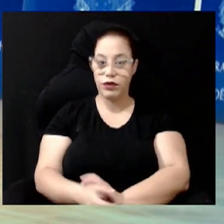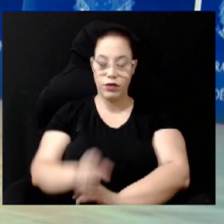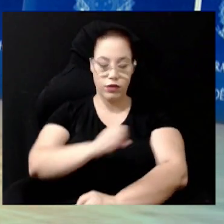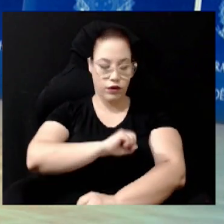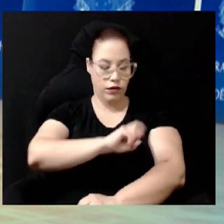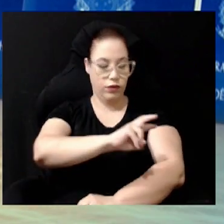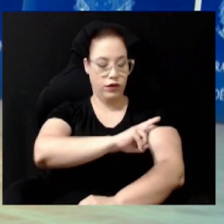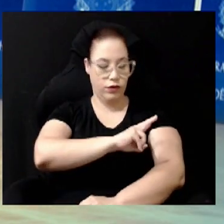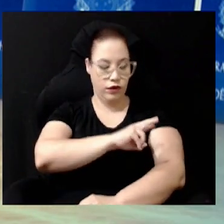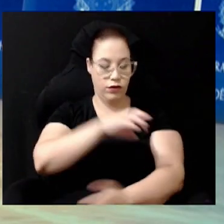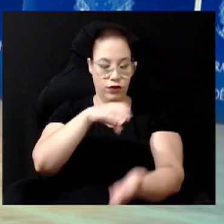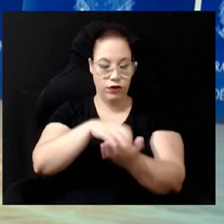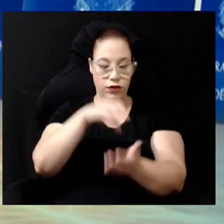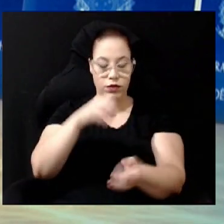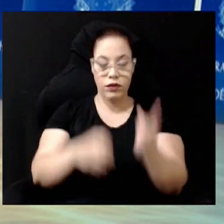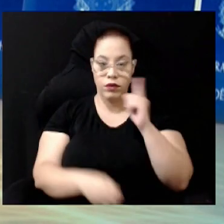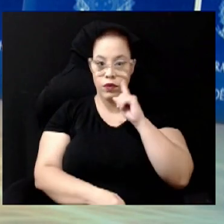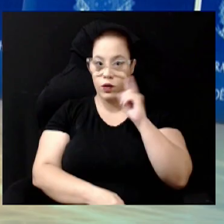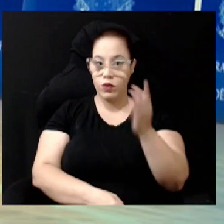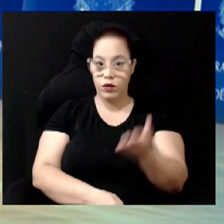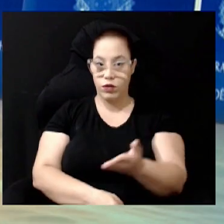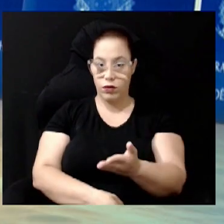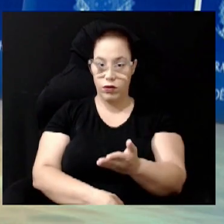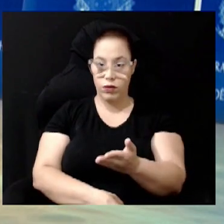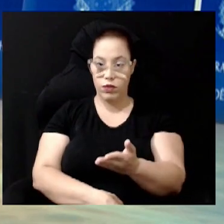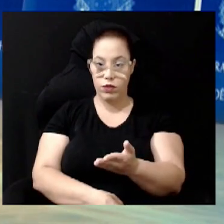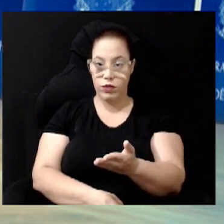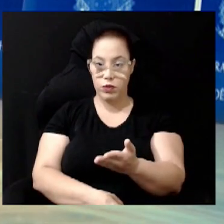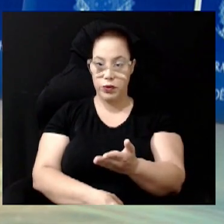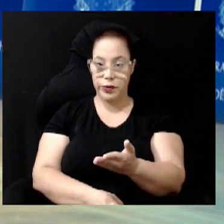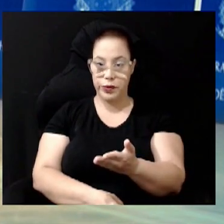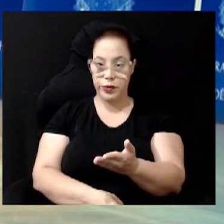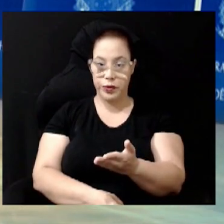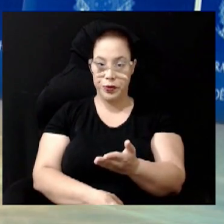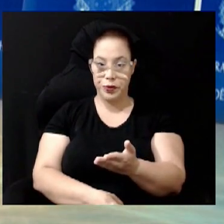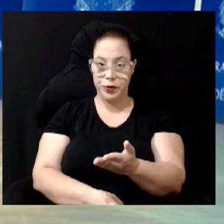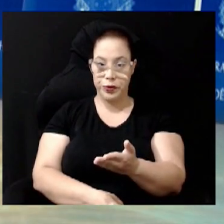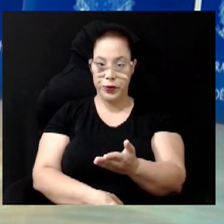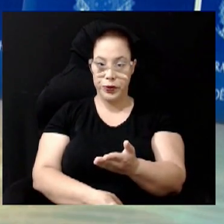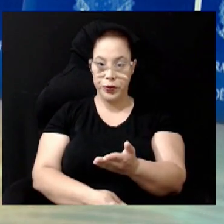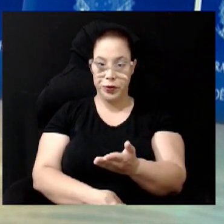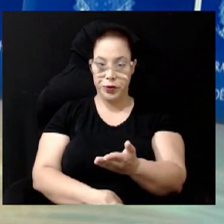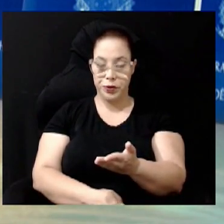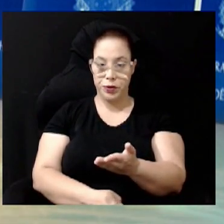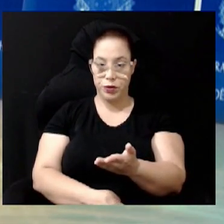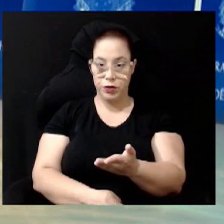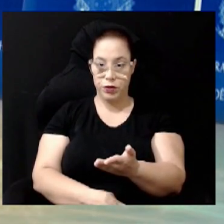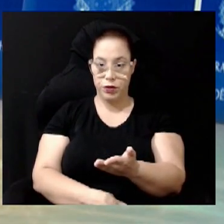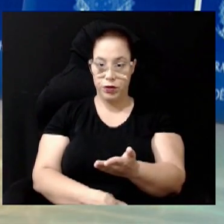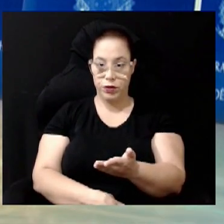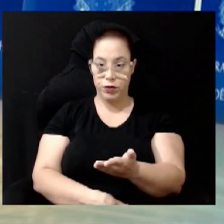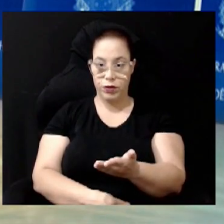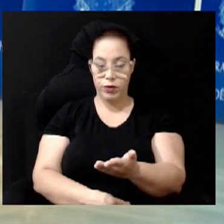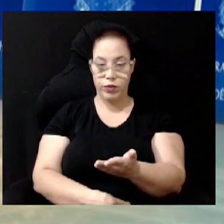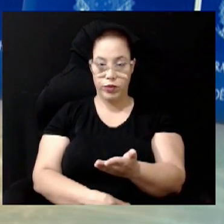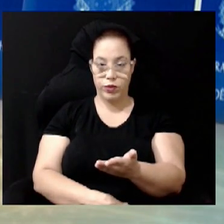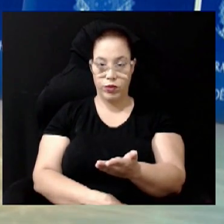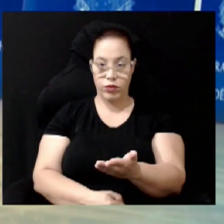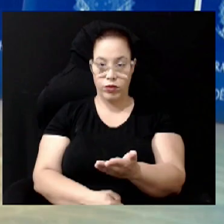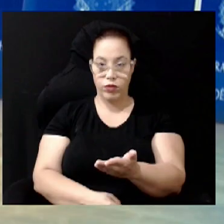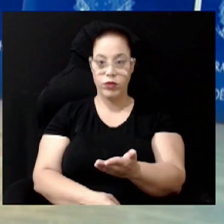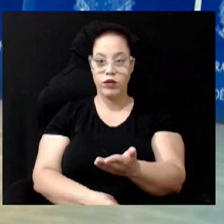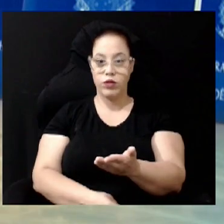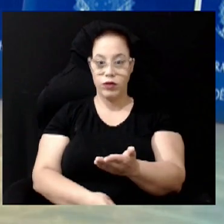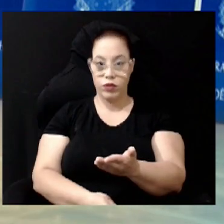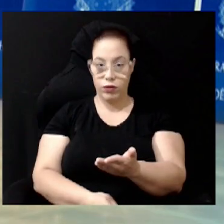Verde na Avenida Rui Rodrigues número 3900 no Parque Universitário dentro do Shopping Espaço Ouro Verde no primeiro andar